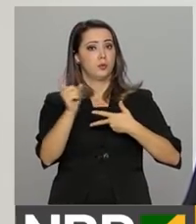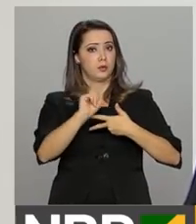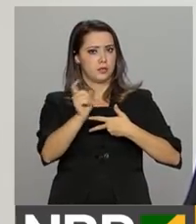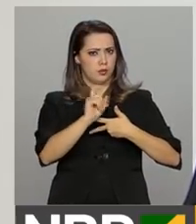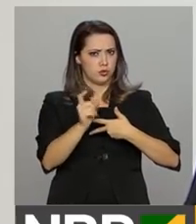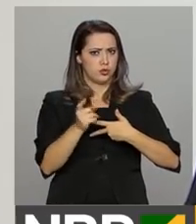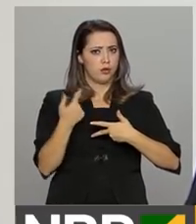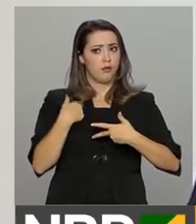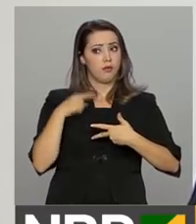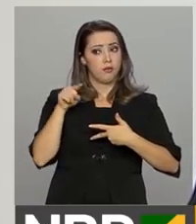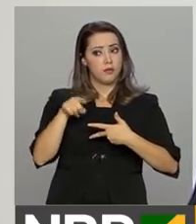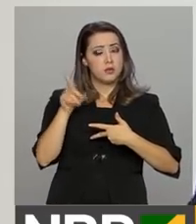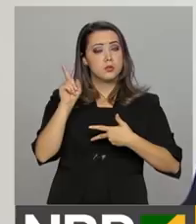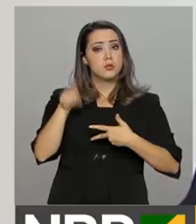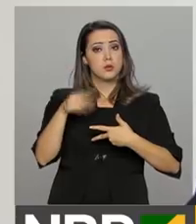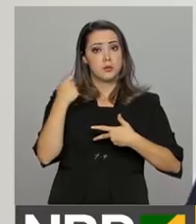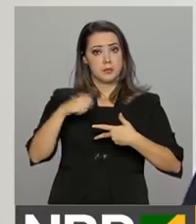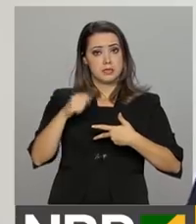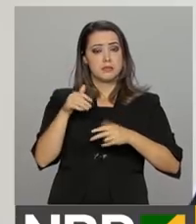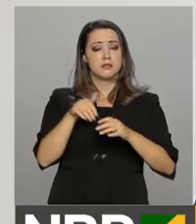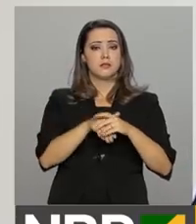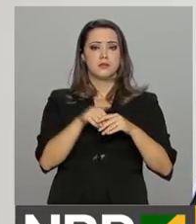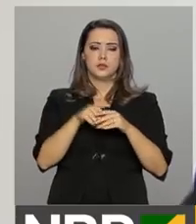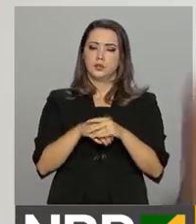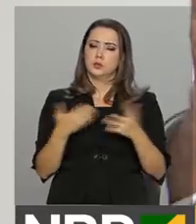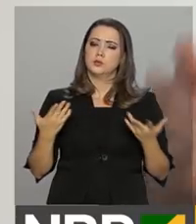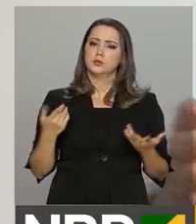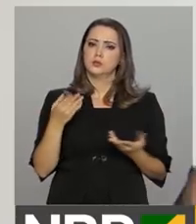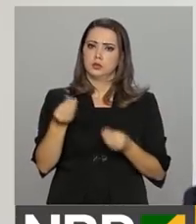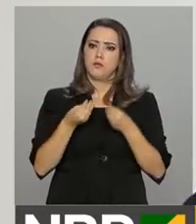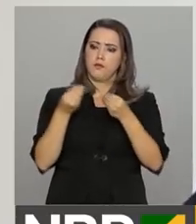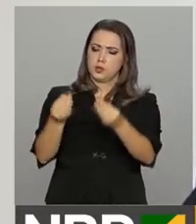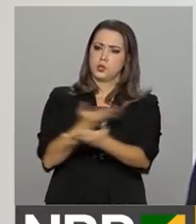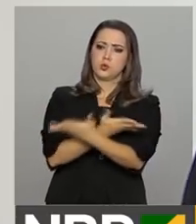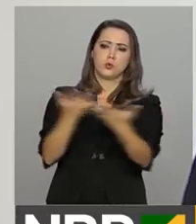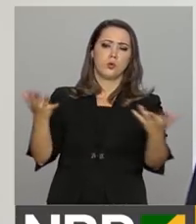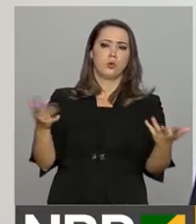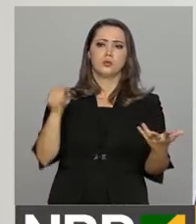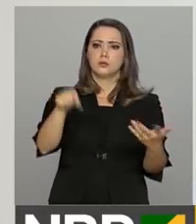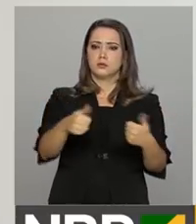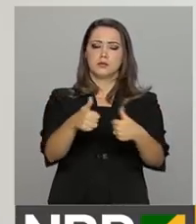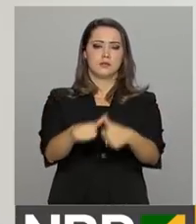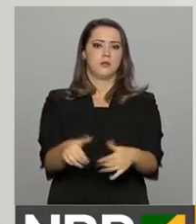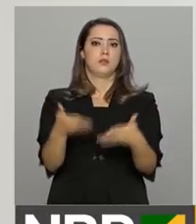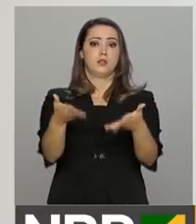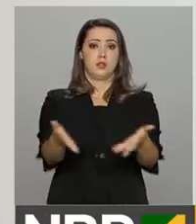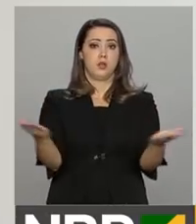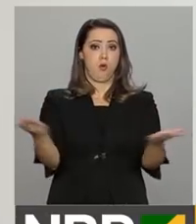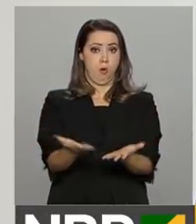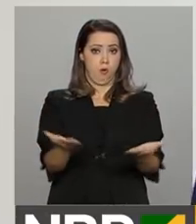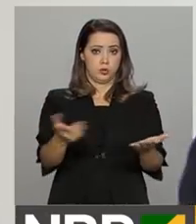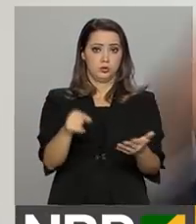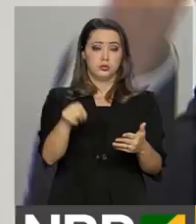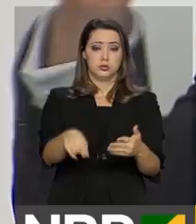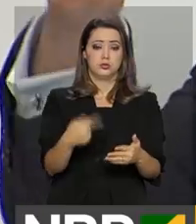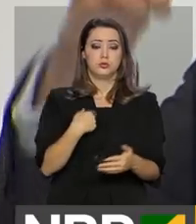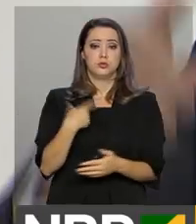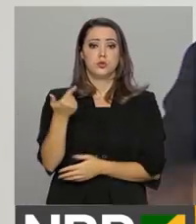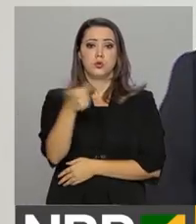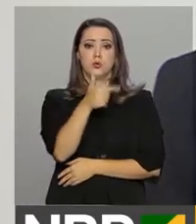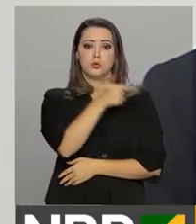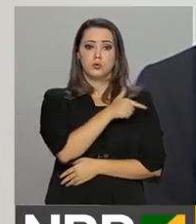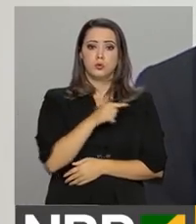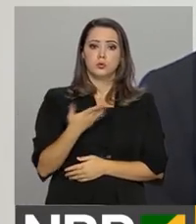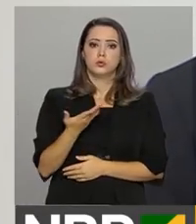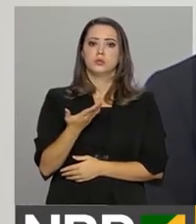isto há-de dar voto meu maior desejo é que todos vocês estejam aqui estão hoje aqui e outros